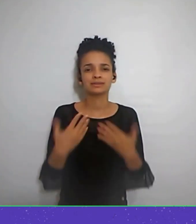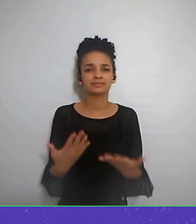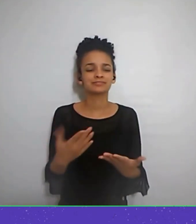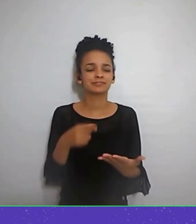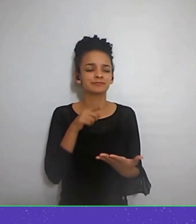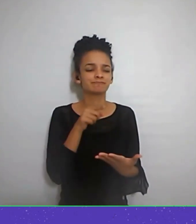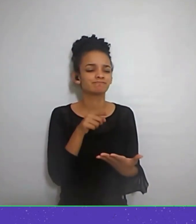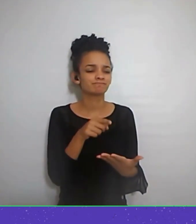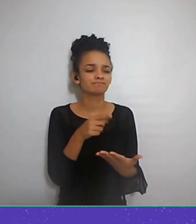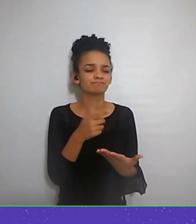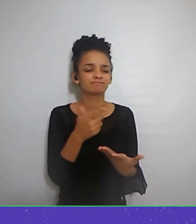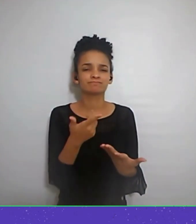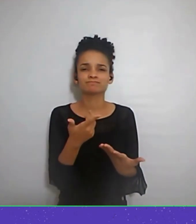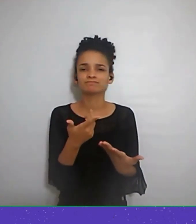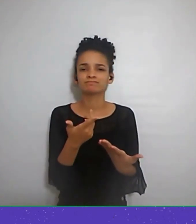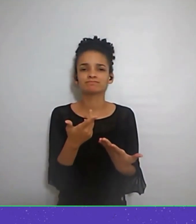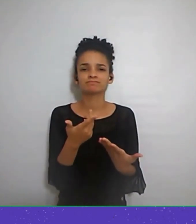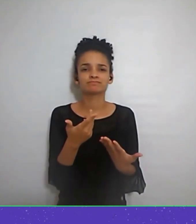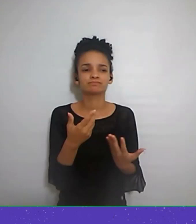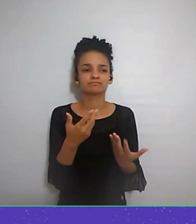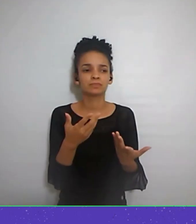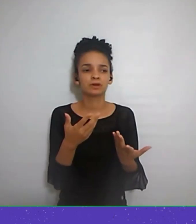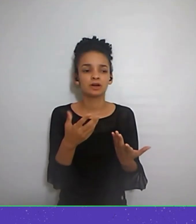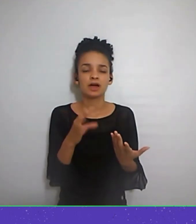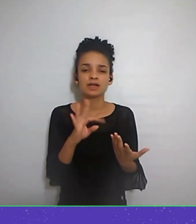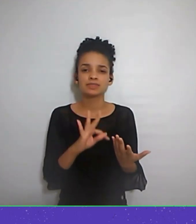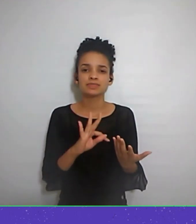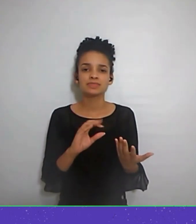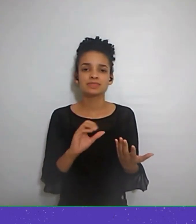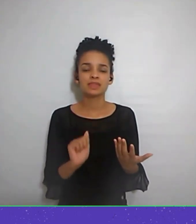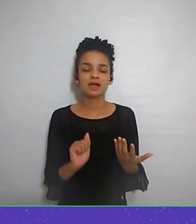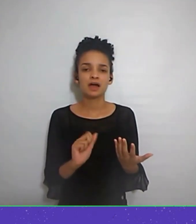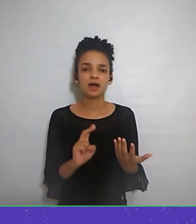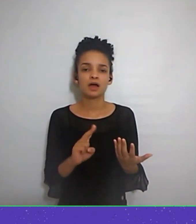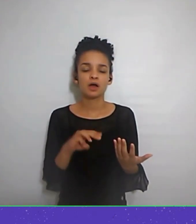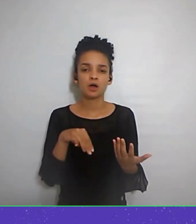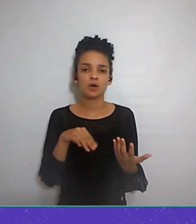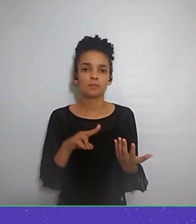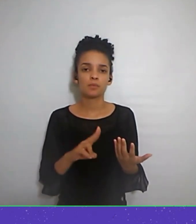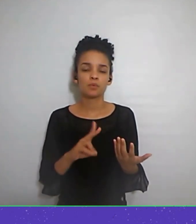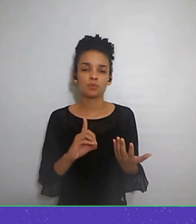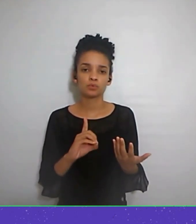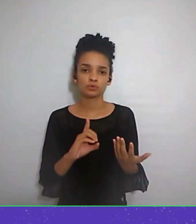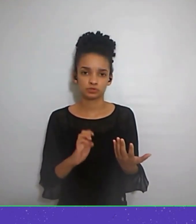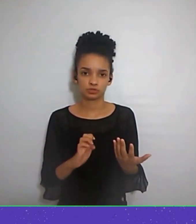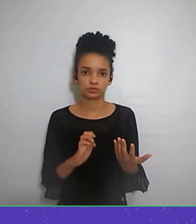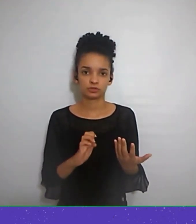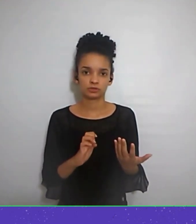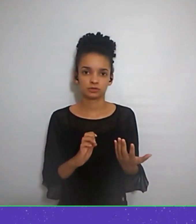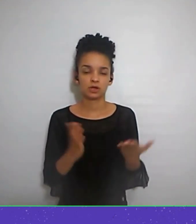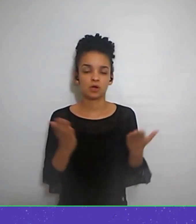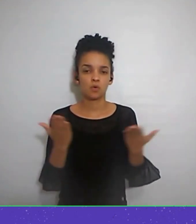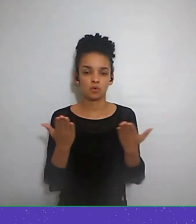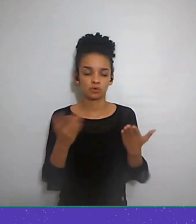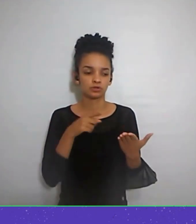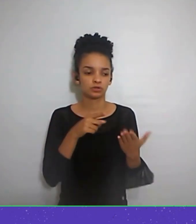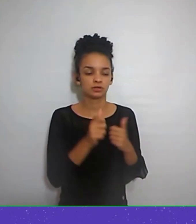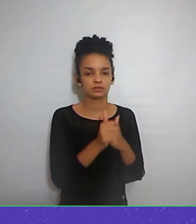Talmud, que o povo de Israel, eles seguem, eles chamam de tradição dos